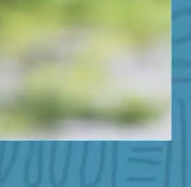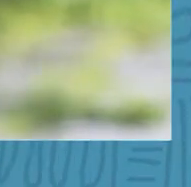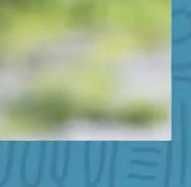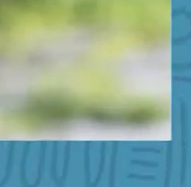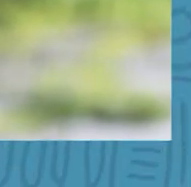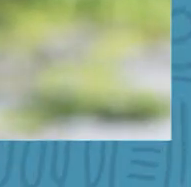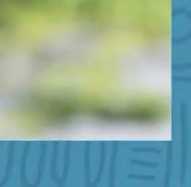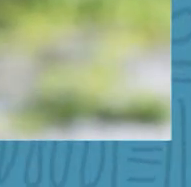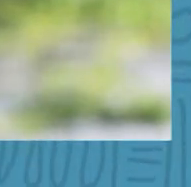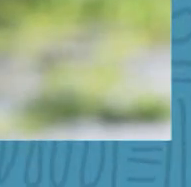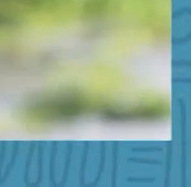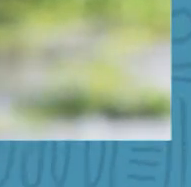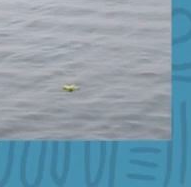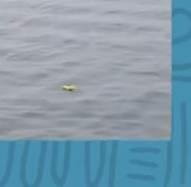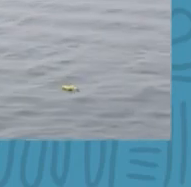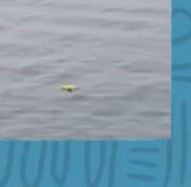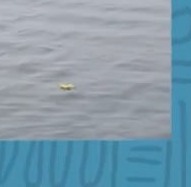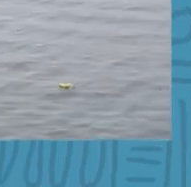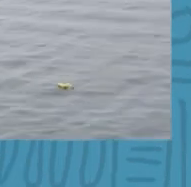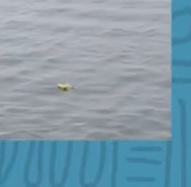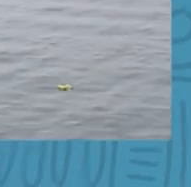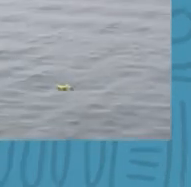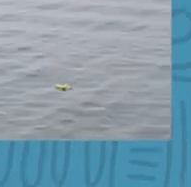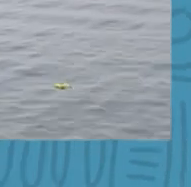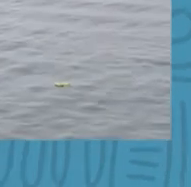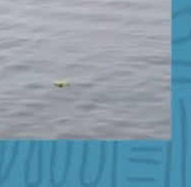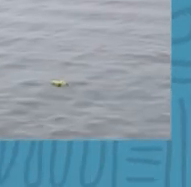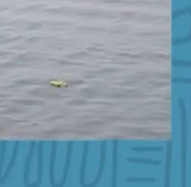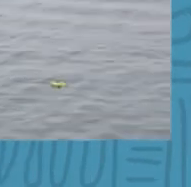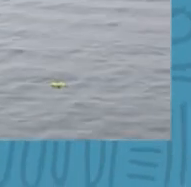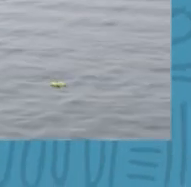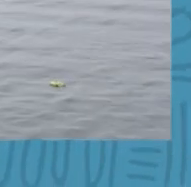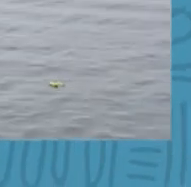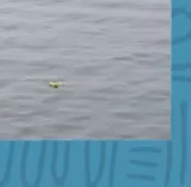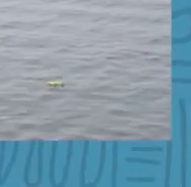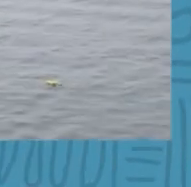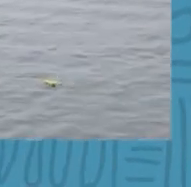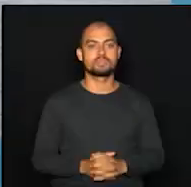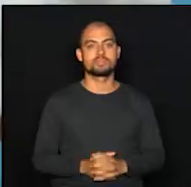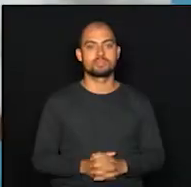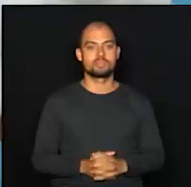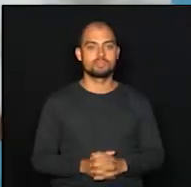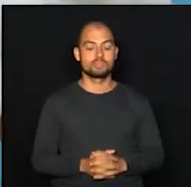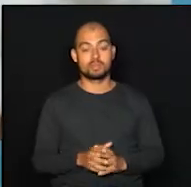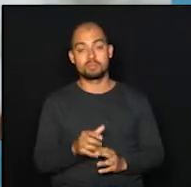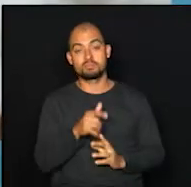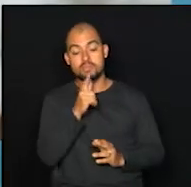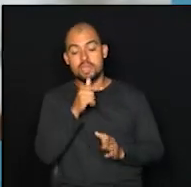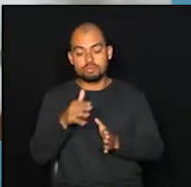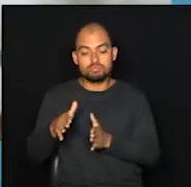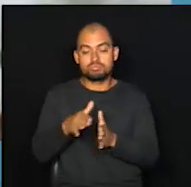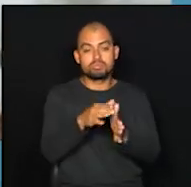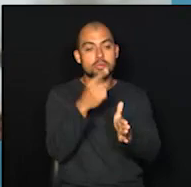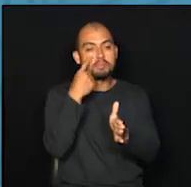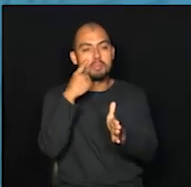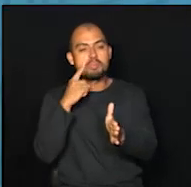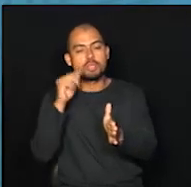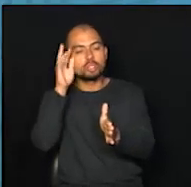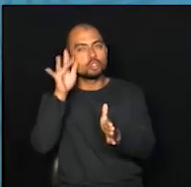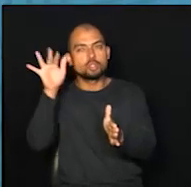Carrega memórias, histórias, vidas, sonhos, lágrimas. Muito obrigada.